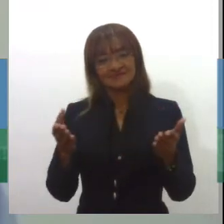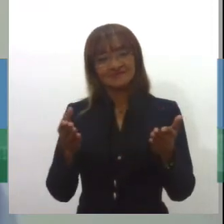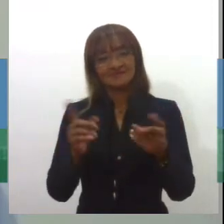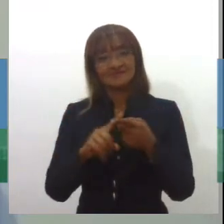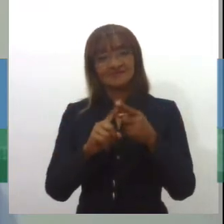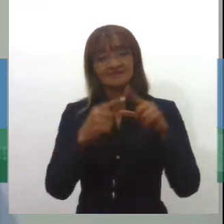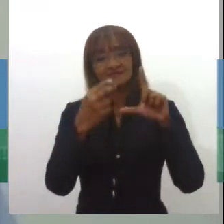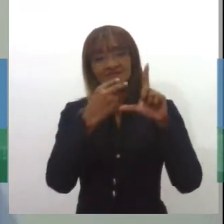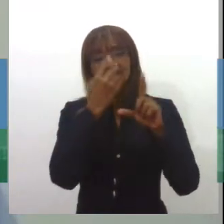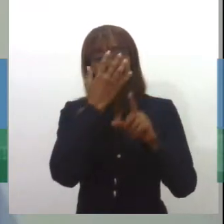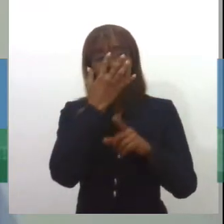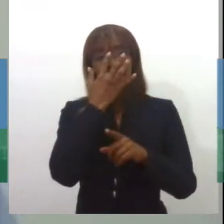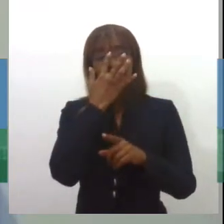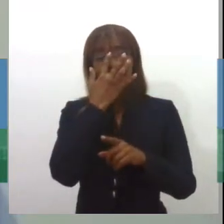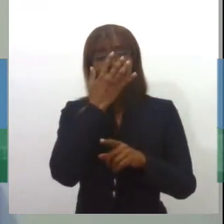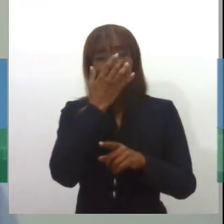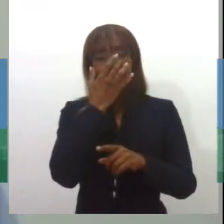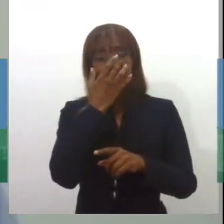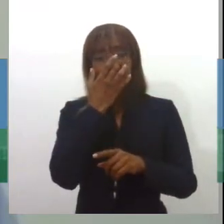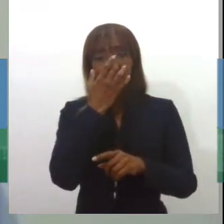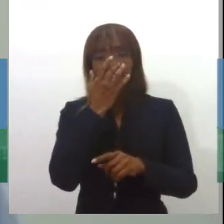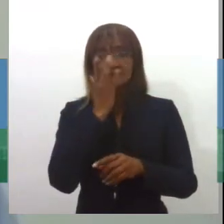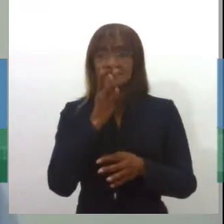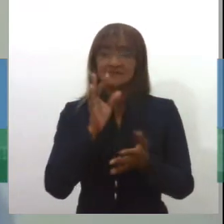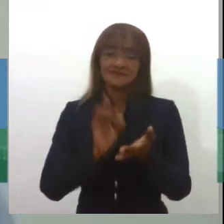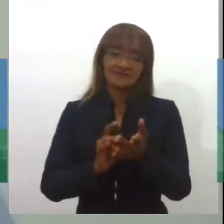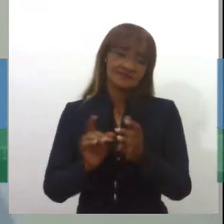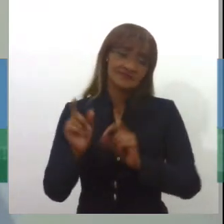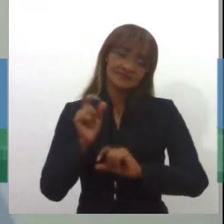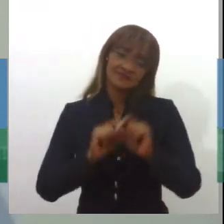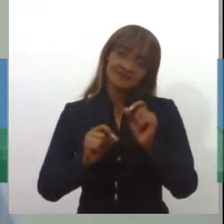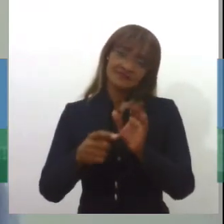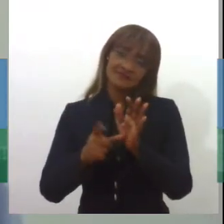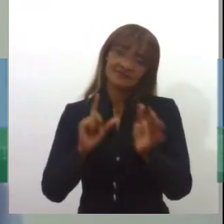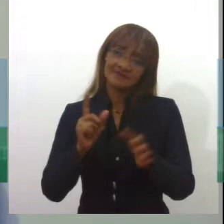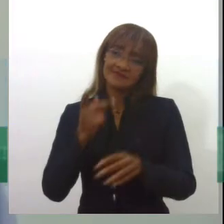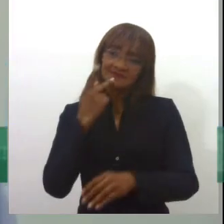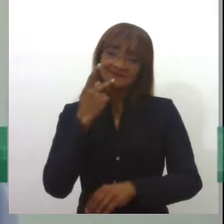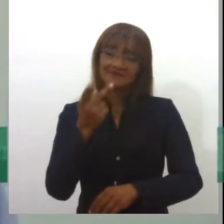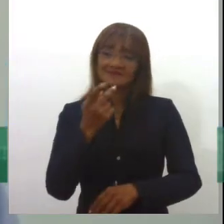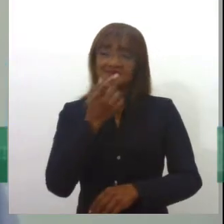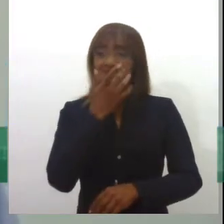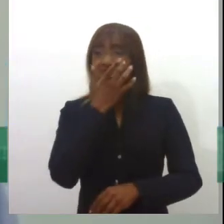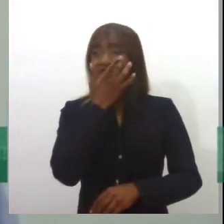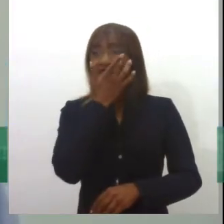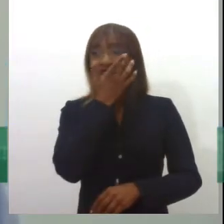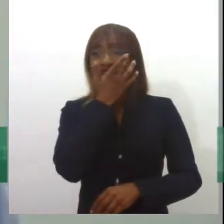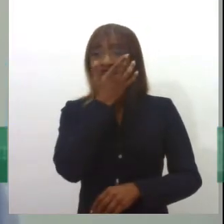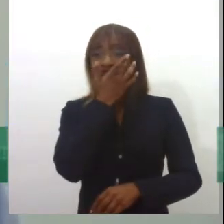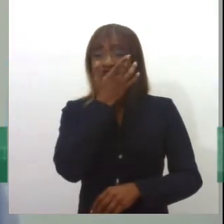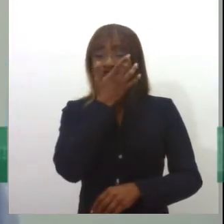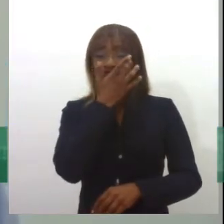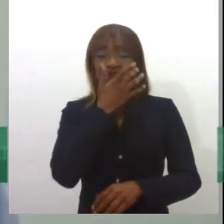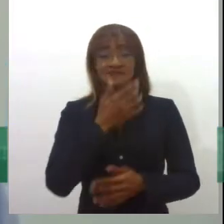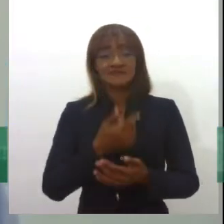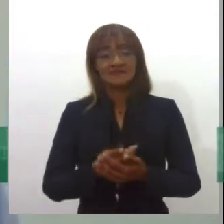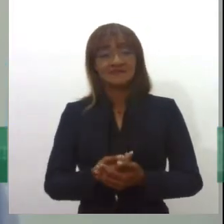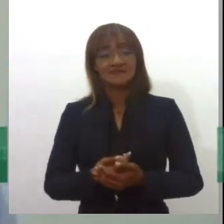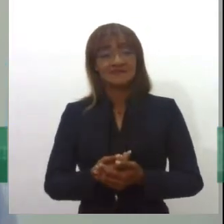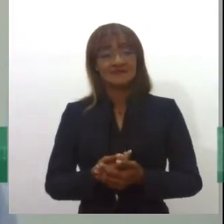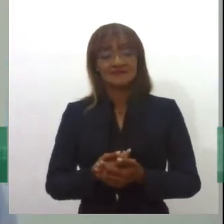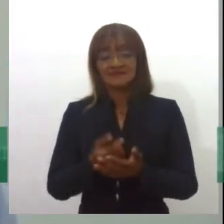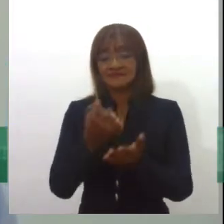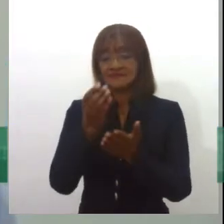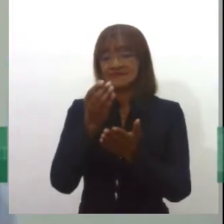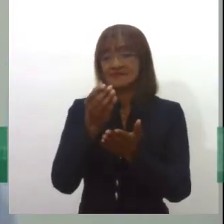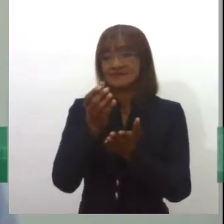acompanhando. Como o próprio senador Flávio Arnes já adiantou, a Base Nacional Comum Curricular, lá na sua